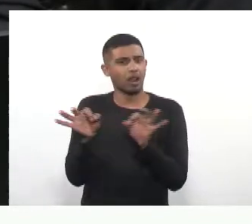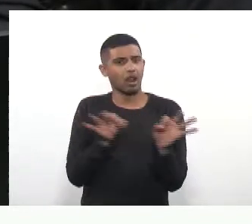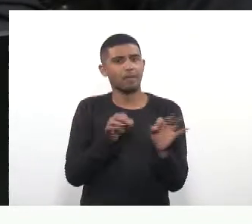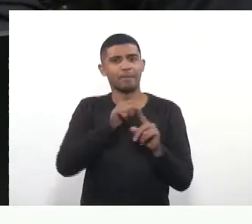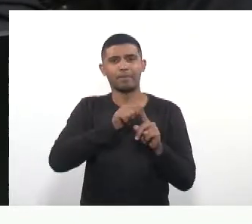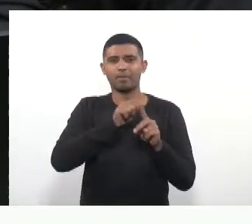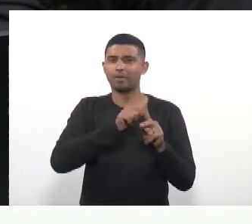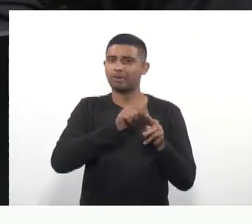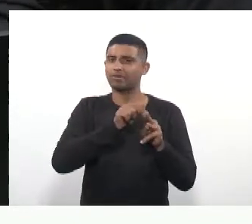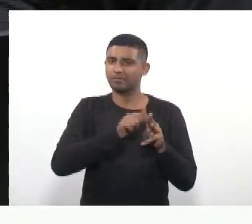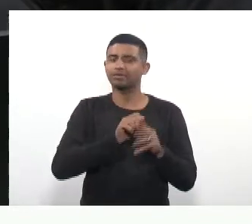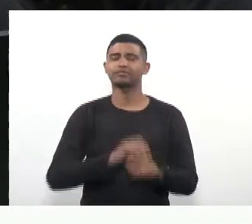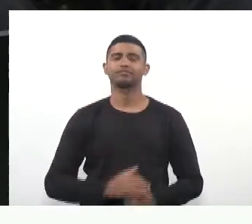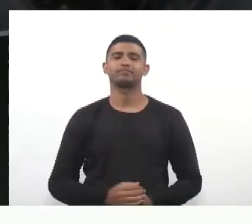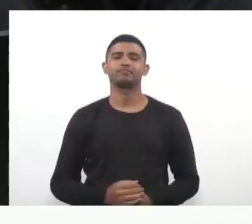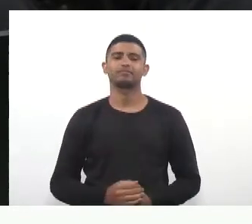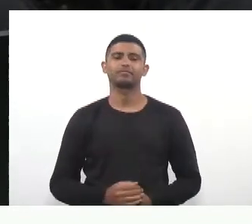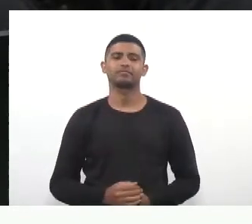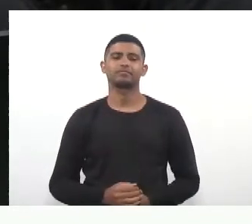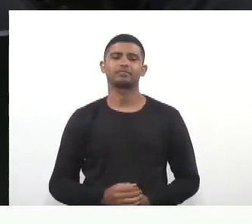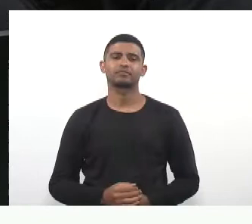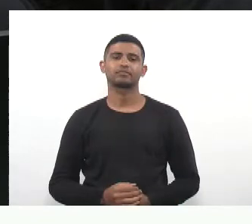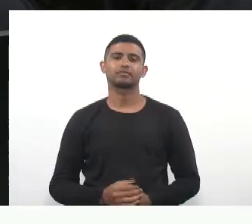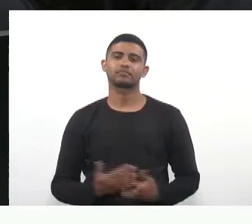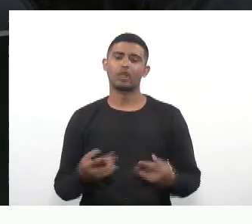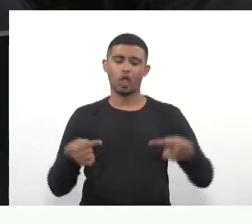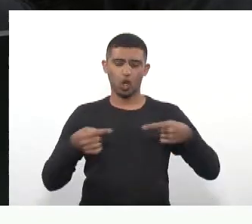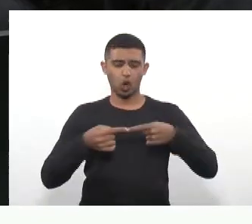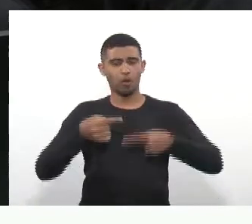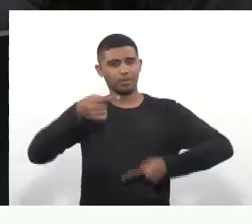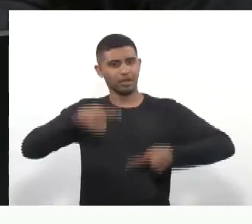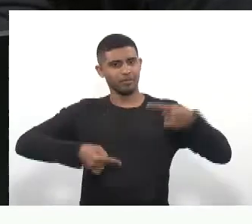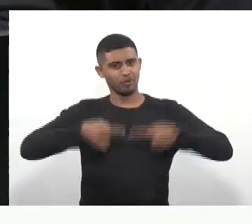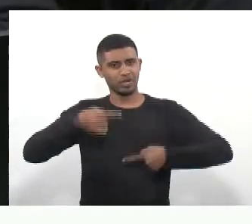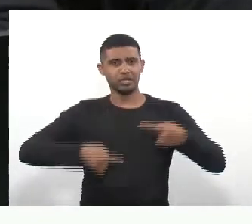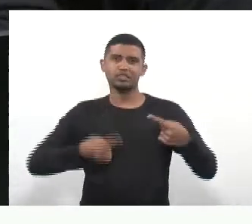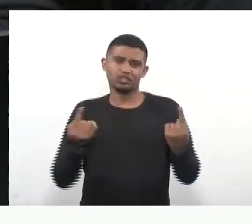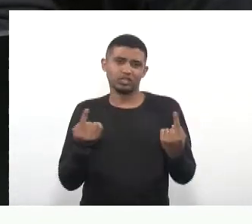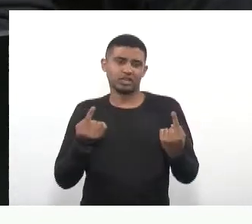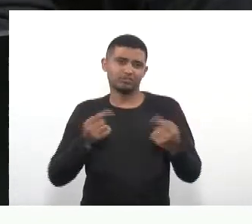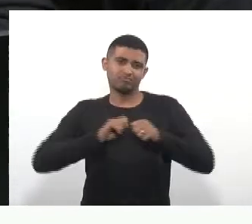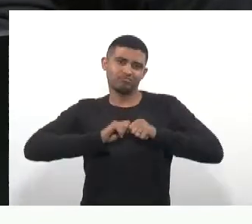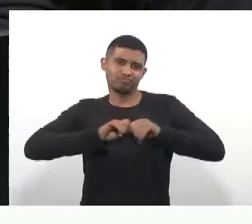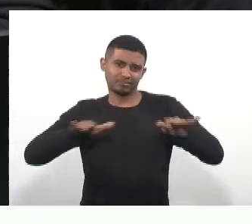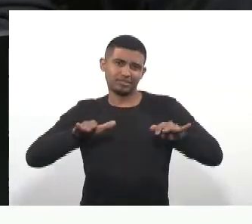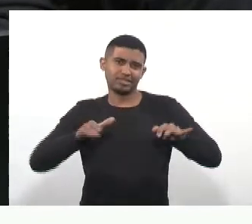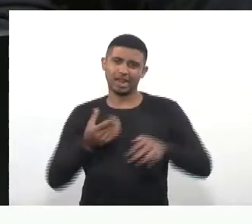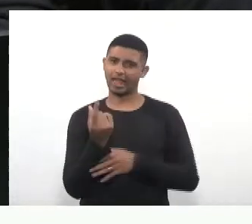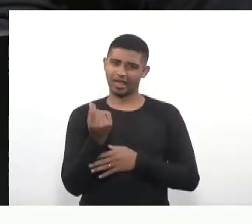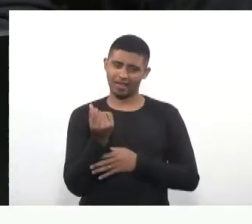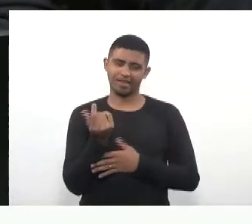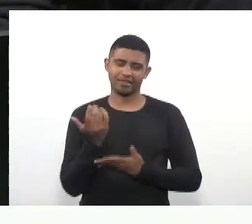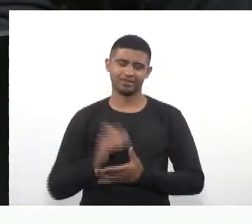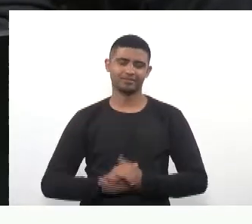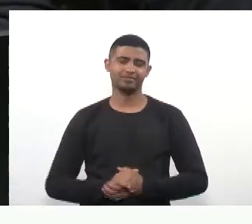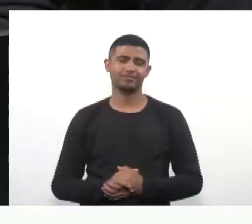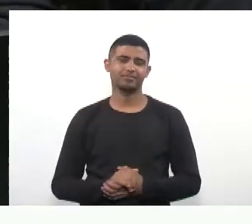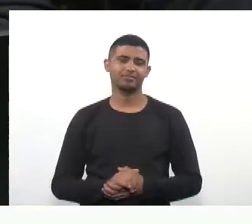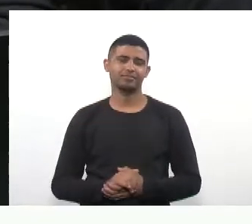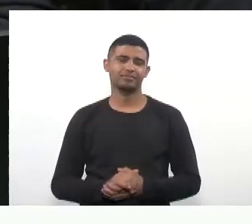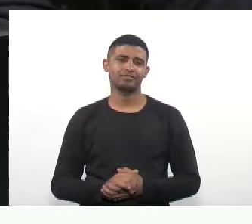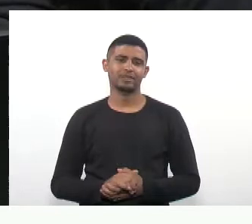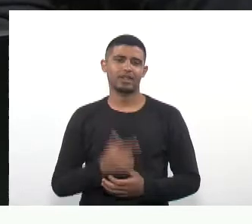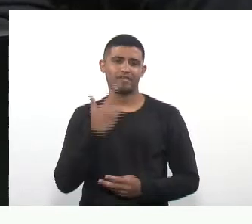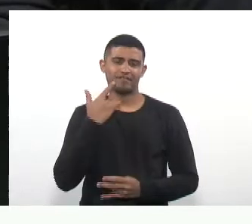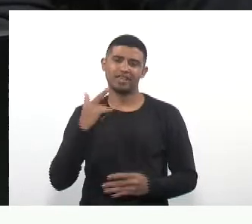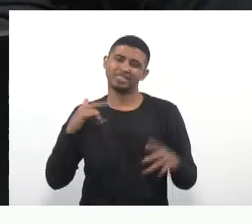Então, isso também vem ao encontro de uma política quase que distributiva de renda, tá? Com relação a uma cidade que já tem